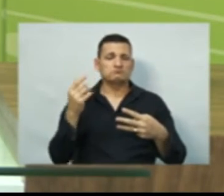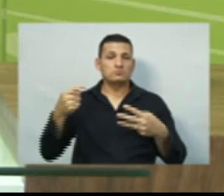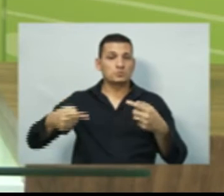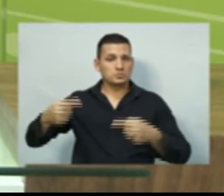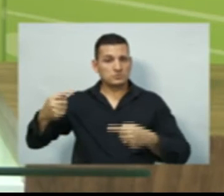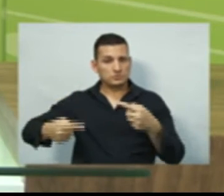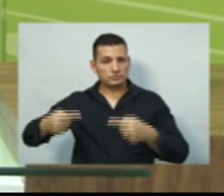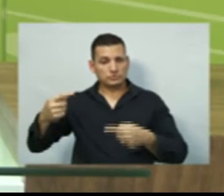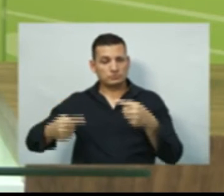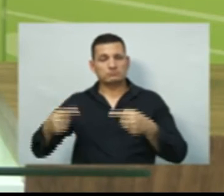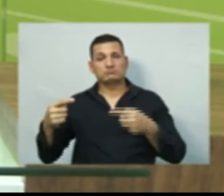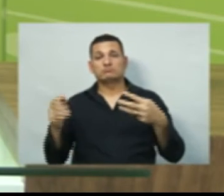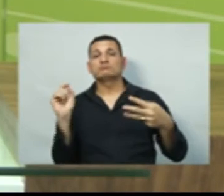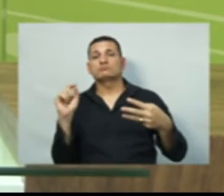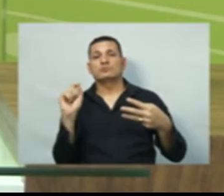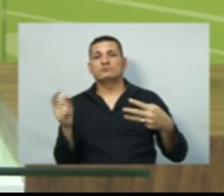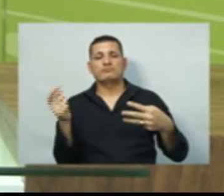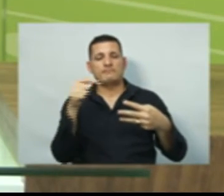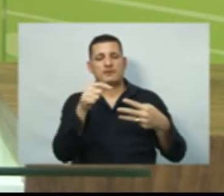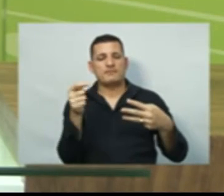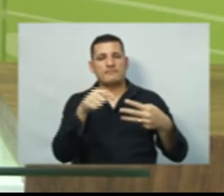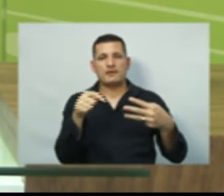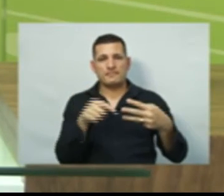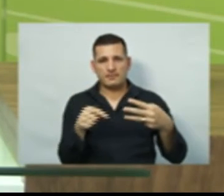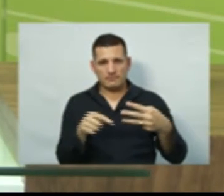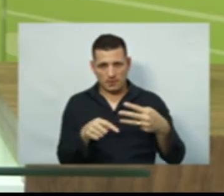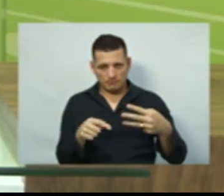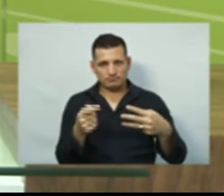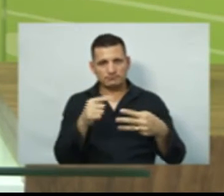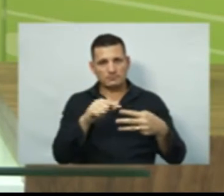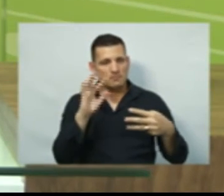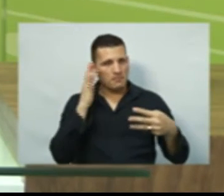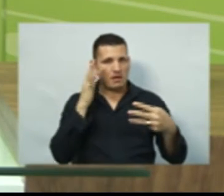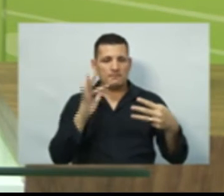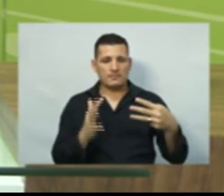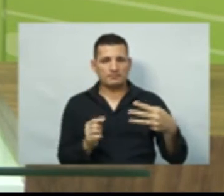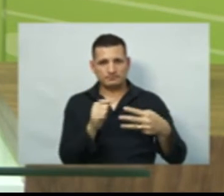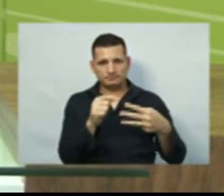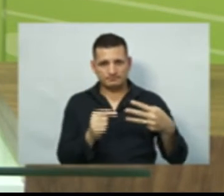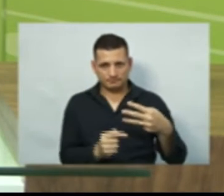política em relação a esses três fatores. Nós precisamos que haja um